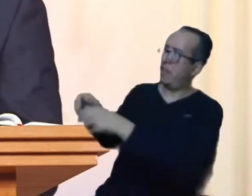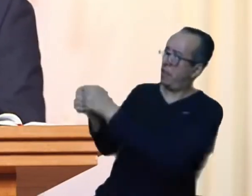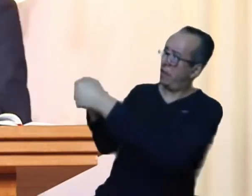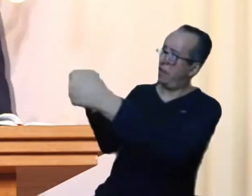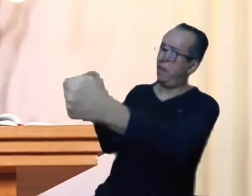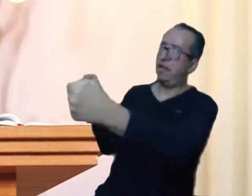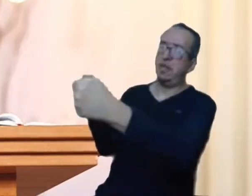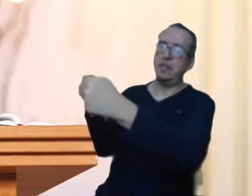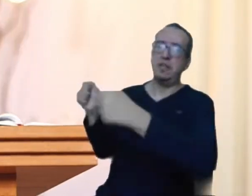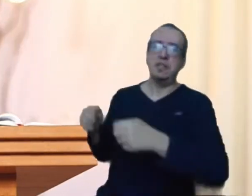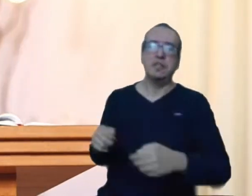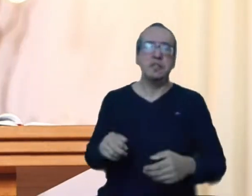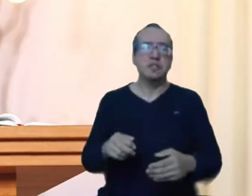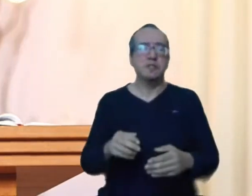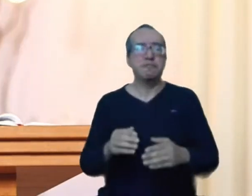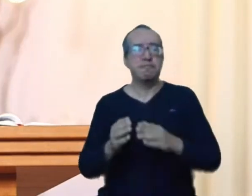vamos